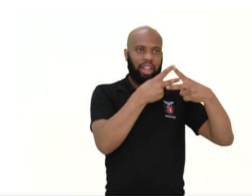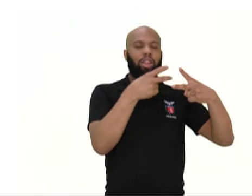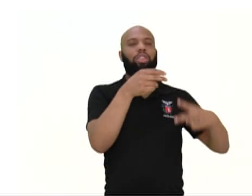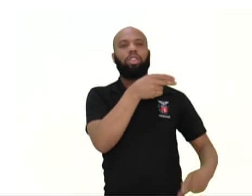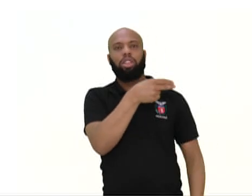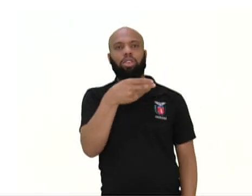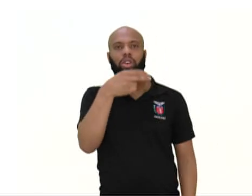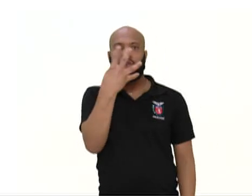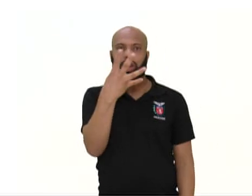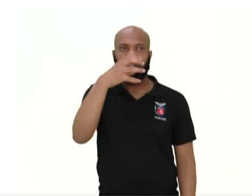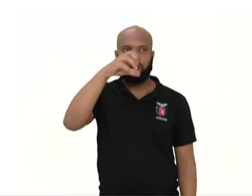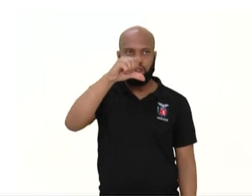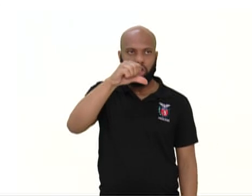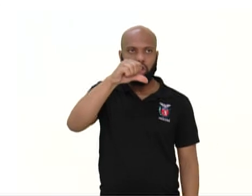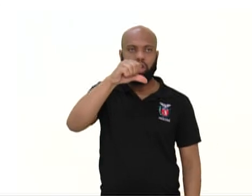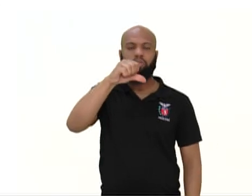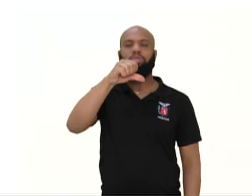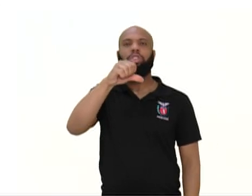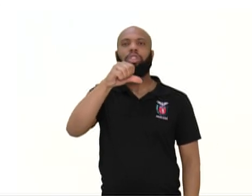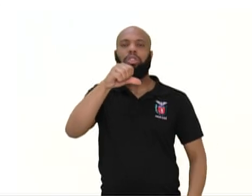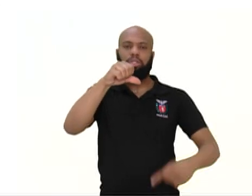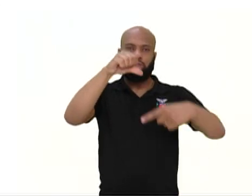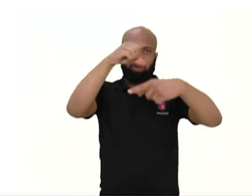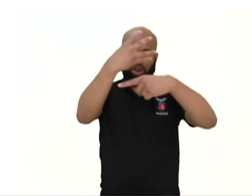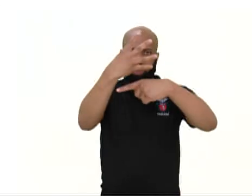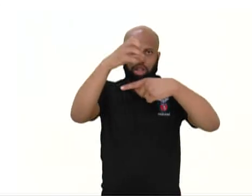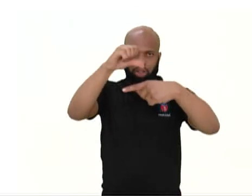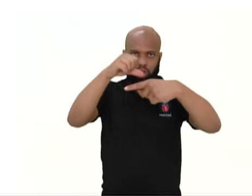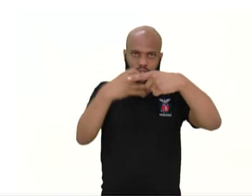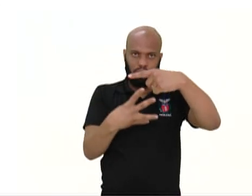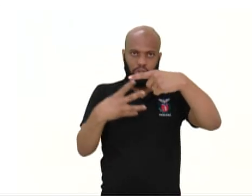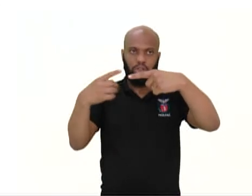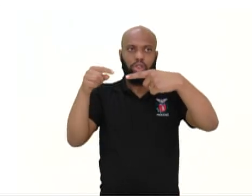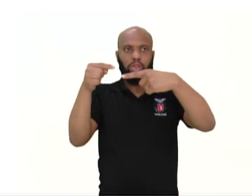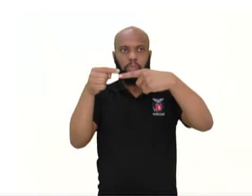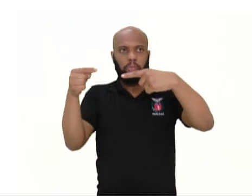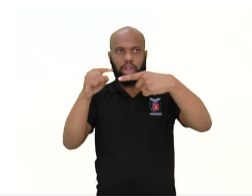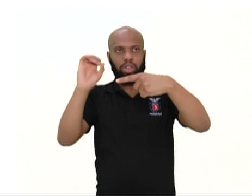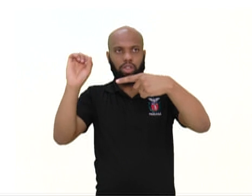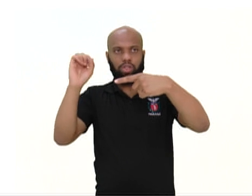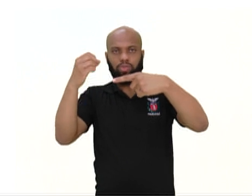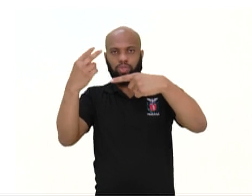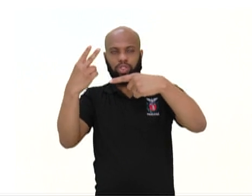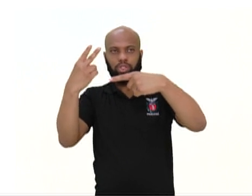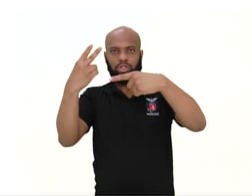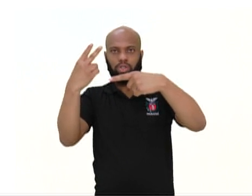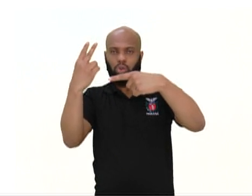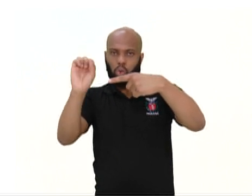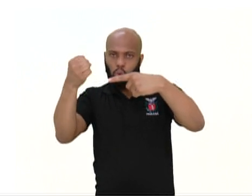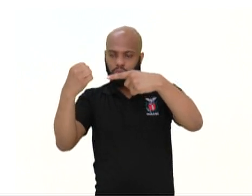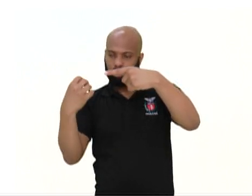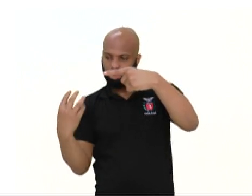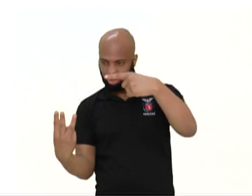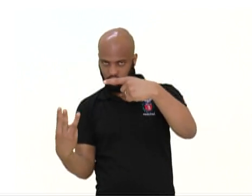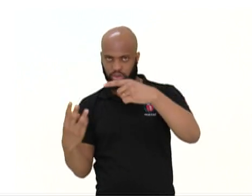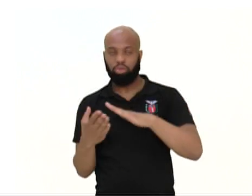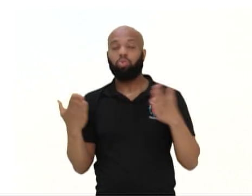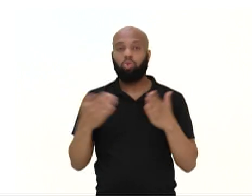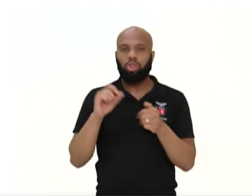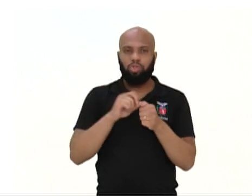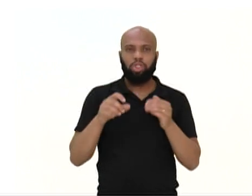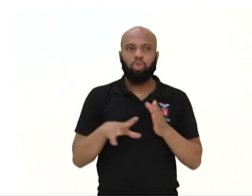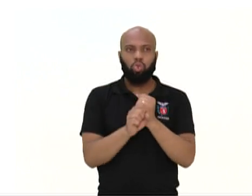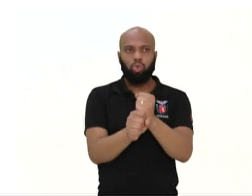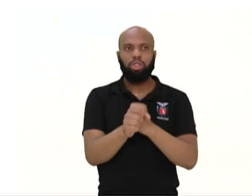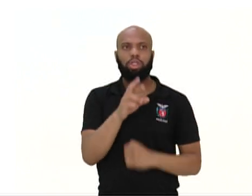49 nonos menos 8/3, né? E isso daqui vai dar 25 nonos, tá? Fazendo a continha ali dá 25